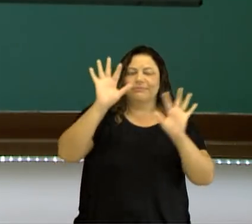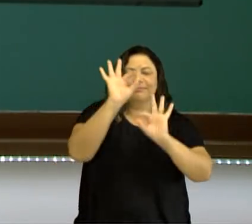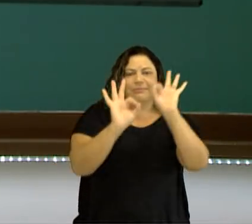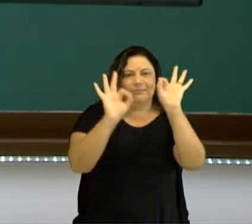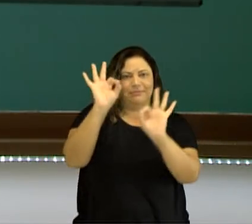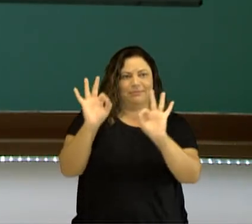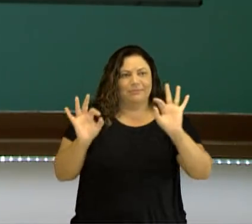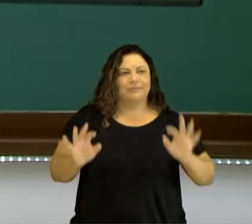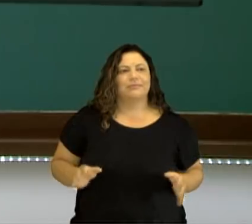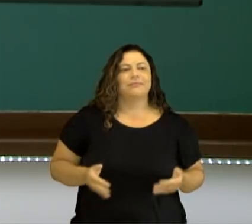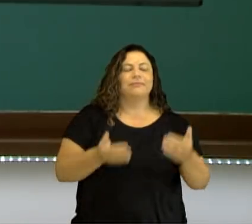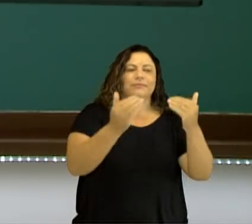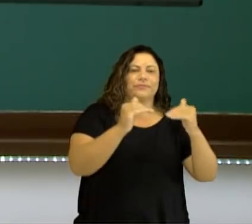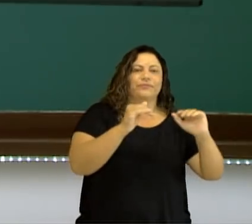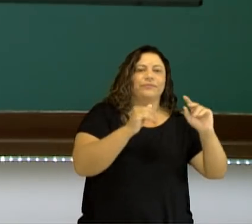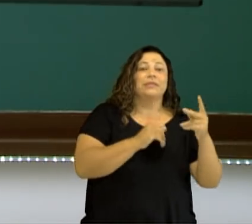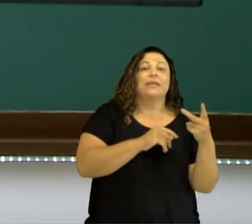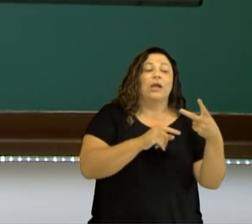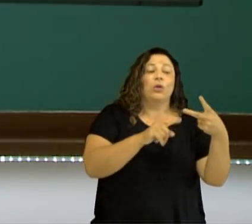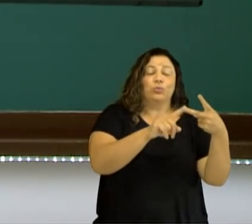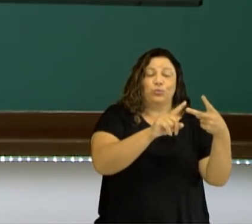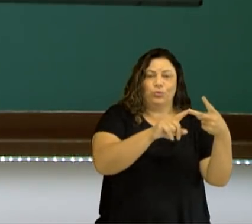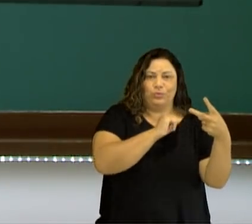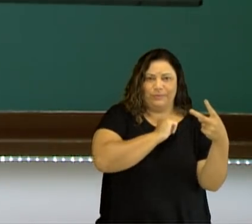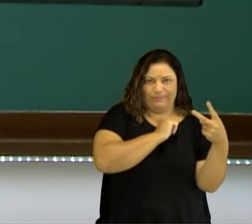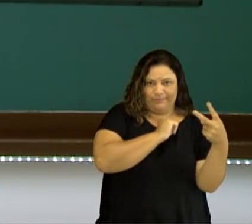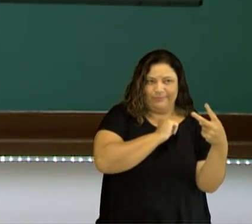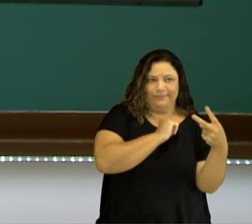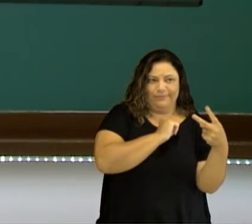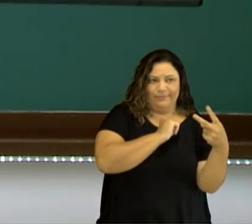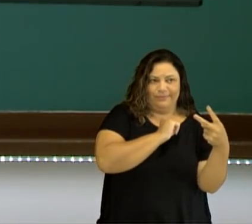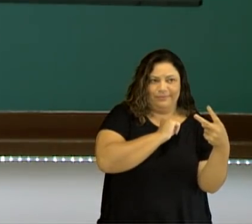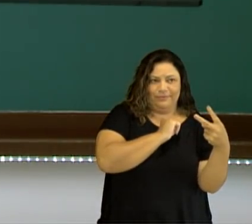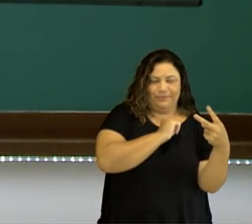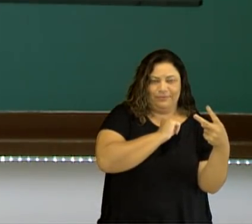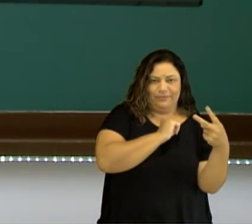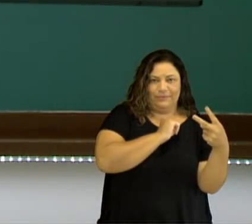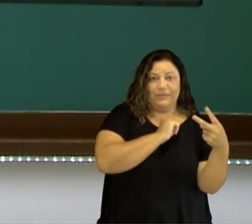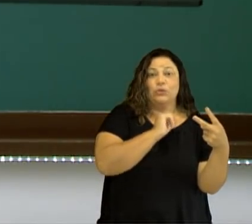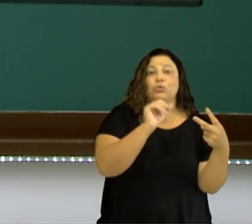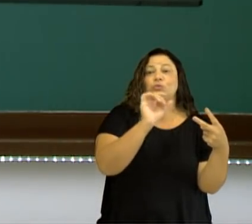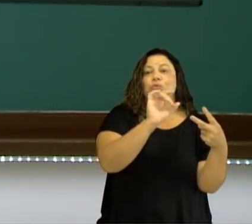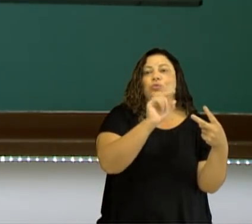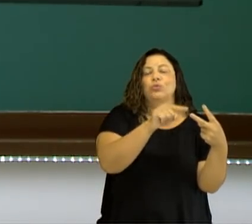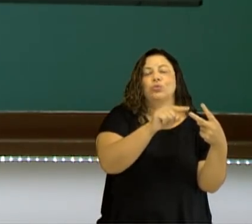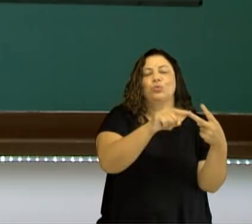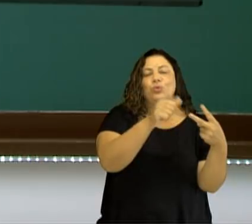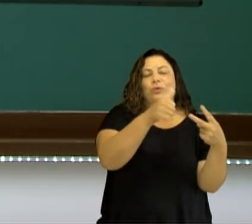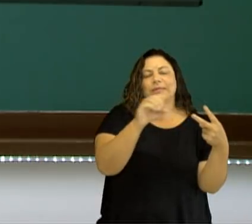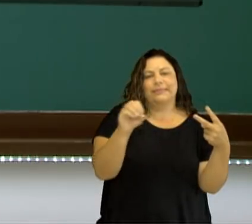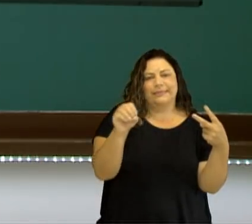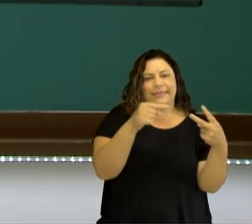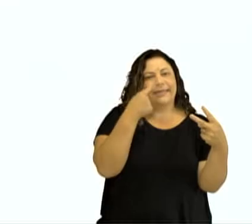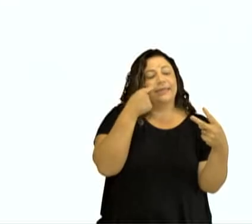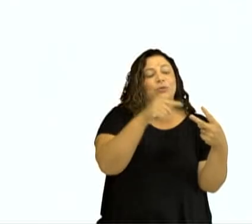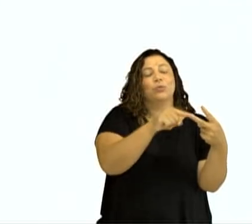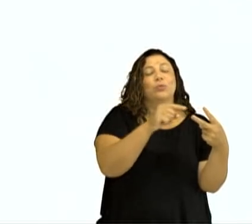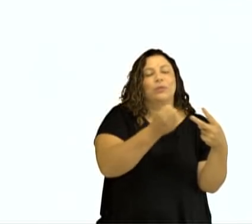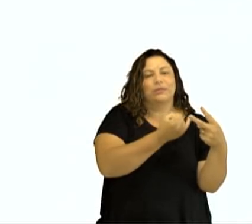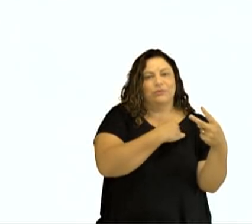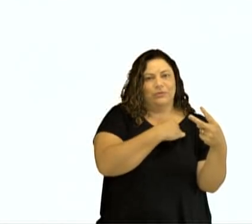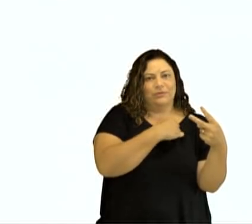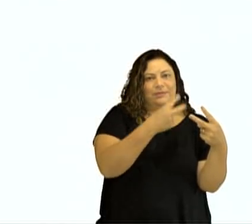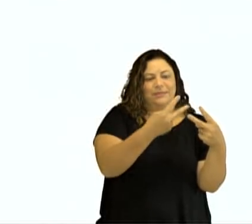final. Terminando aqui a nossa leitura, se eu encomendar 200 desse salgado, não